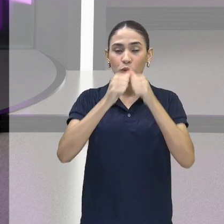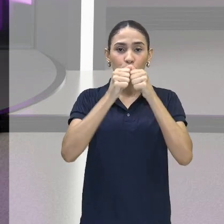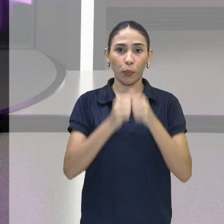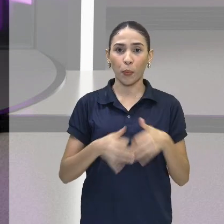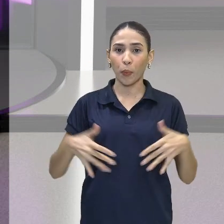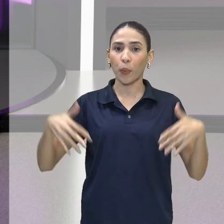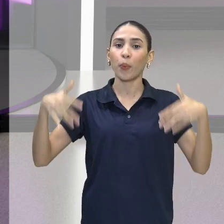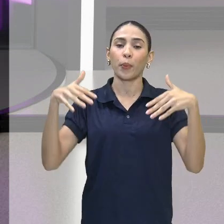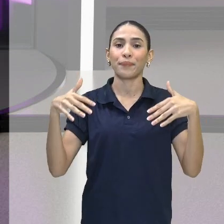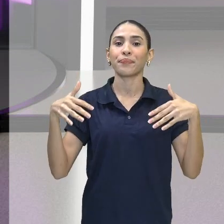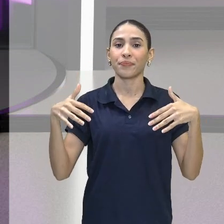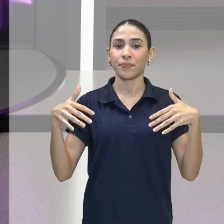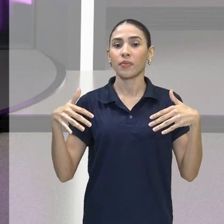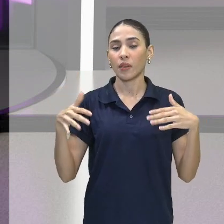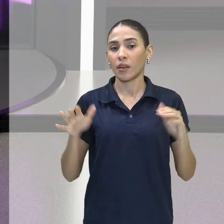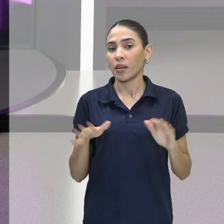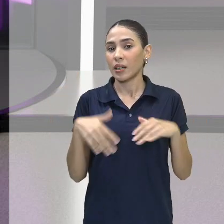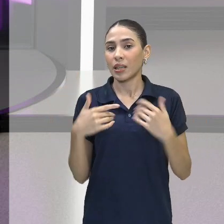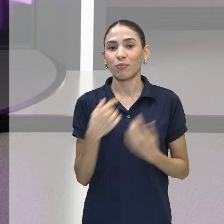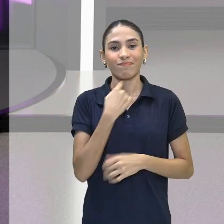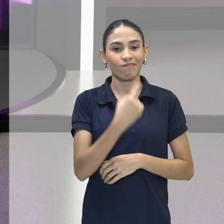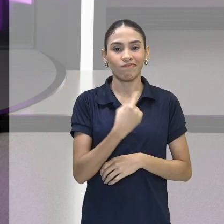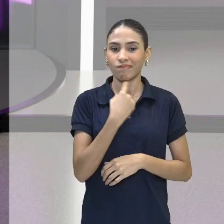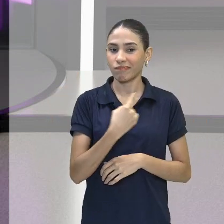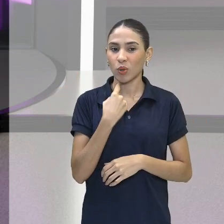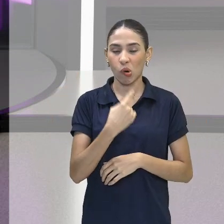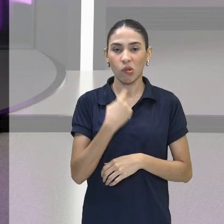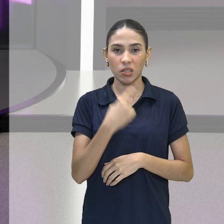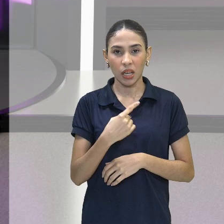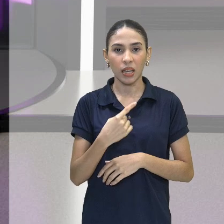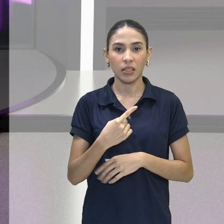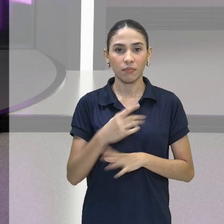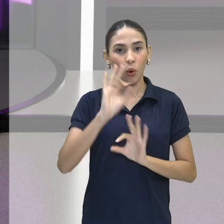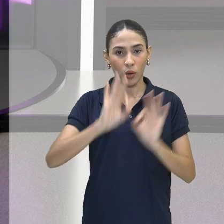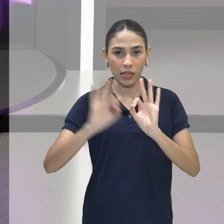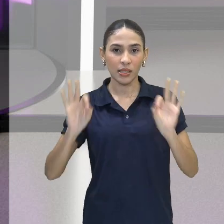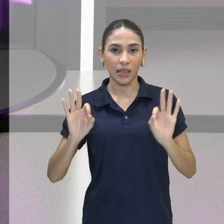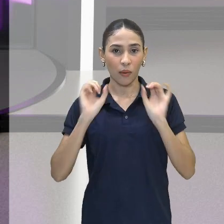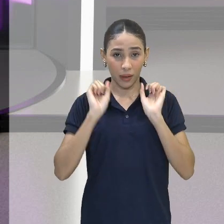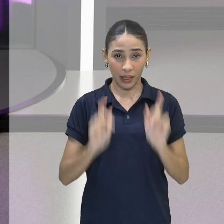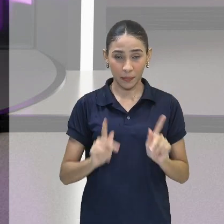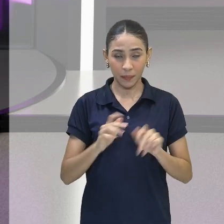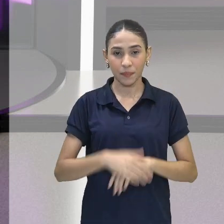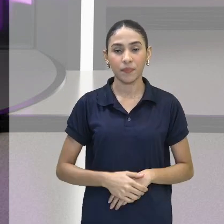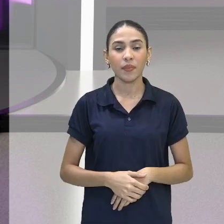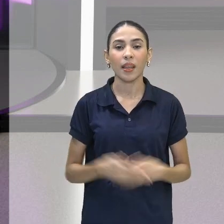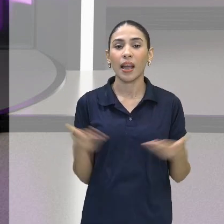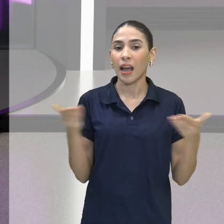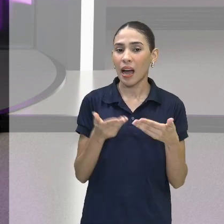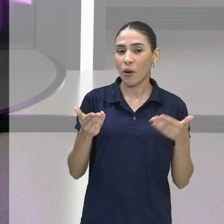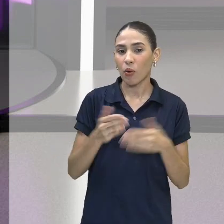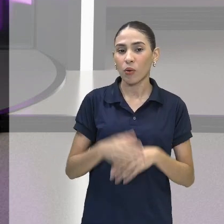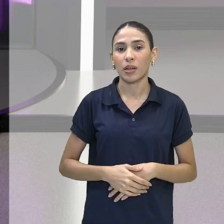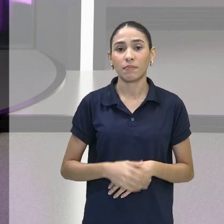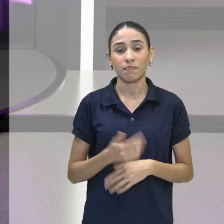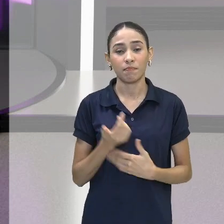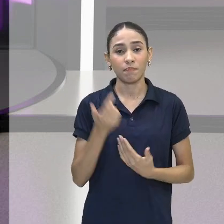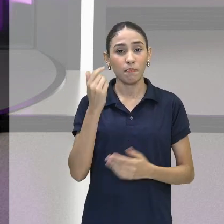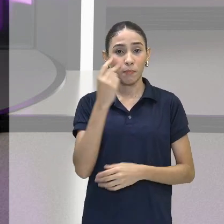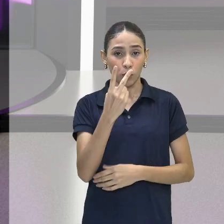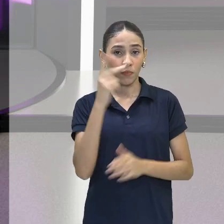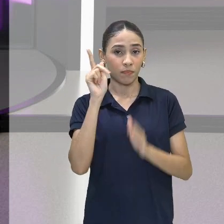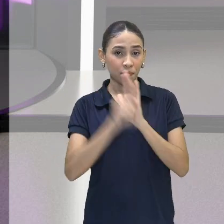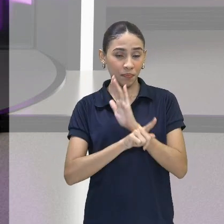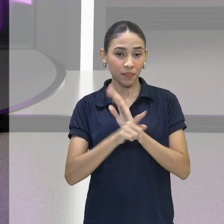E aí a gente não vai, né, usar esse esquema. Tá bom. Agora vamos à nossa segunda pergunta. A